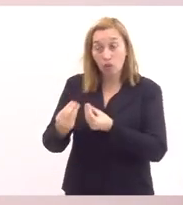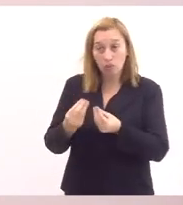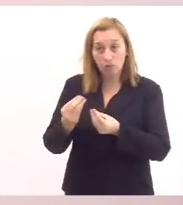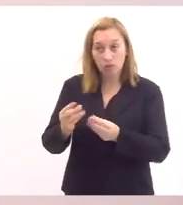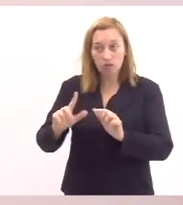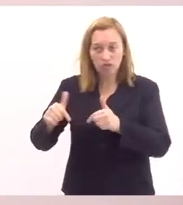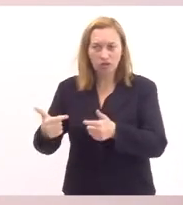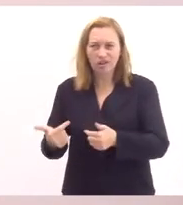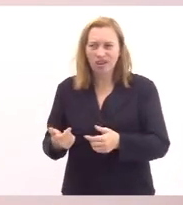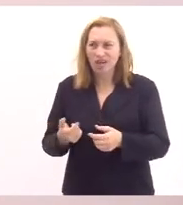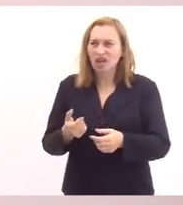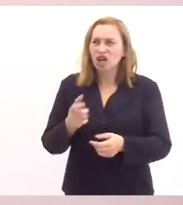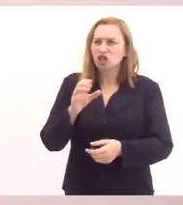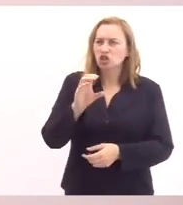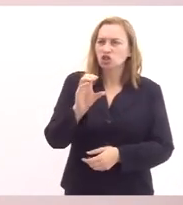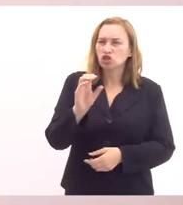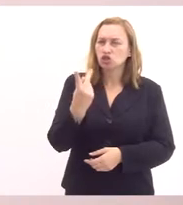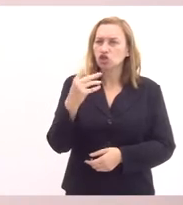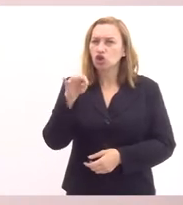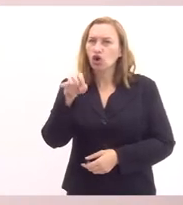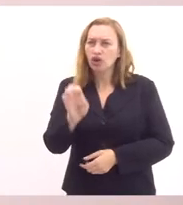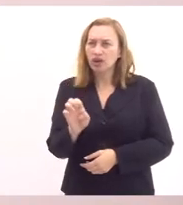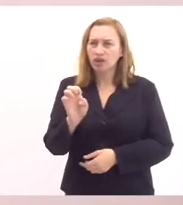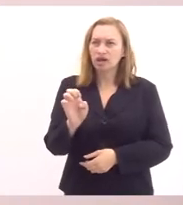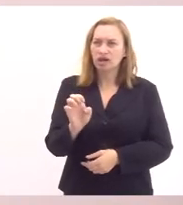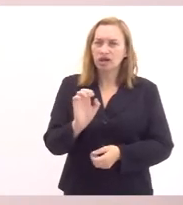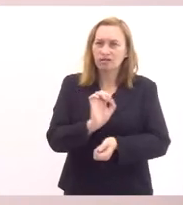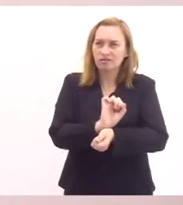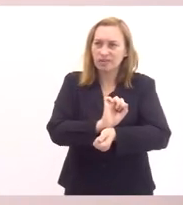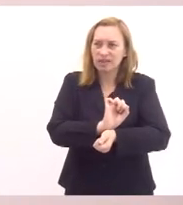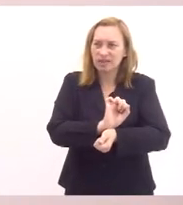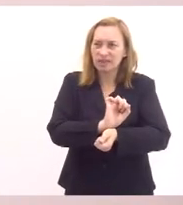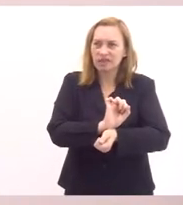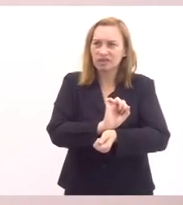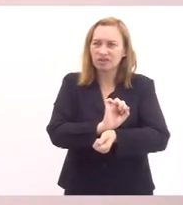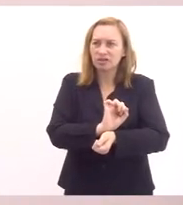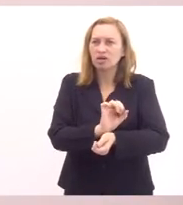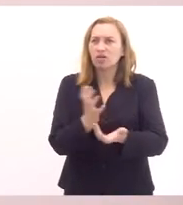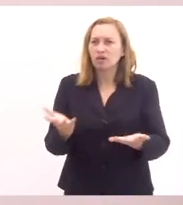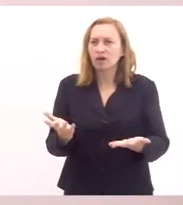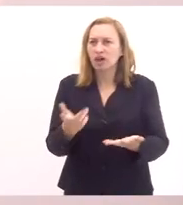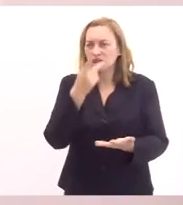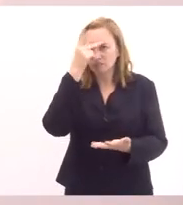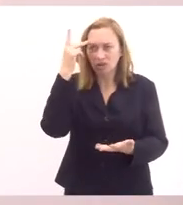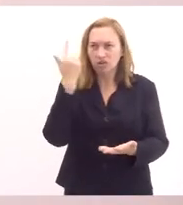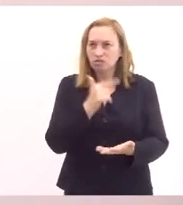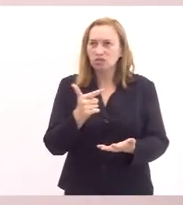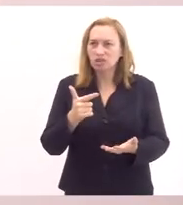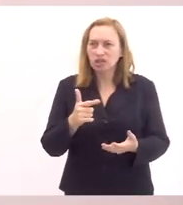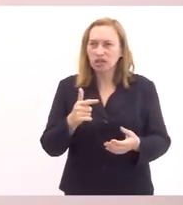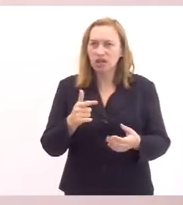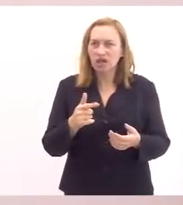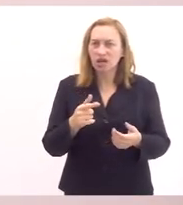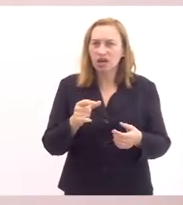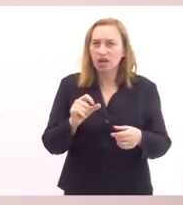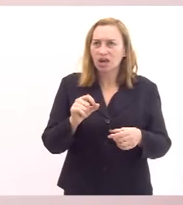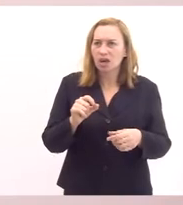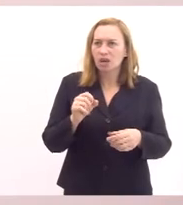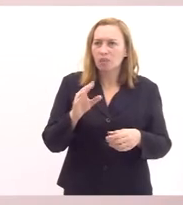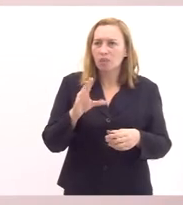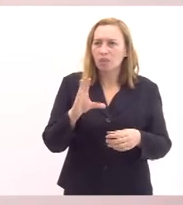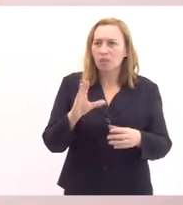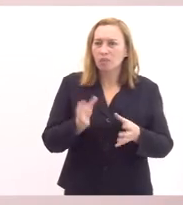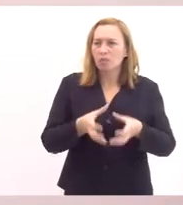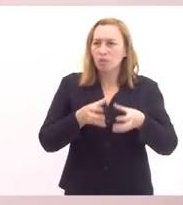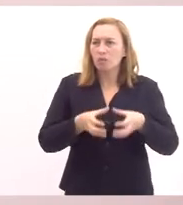choque algema tudo as pessoas sem terem uma bola para chutar uma música para ouvir um